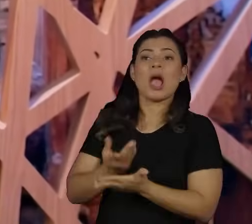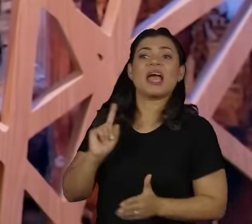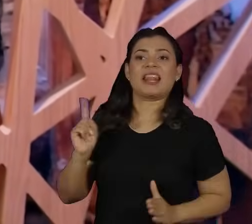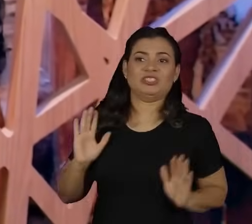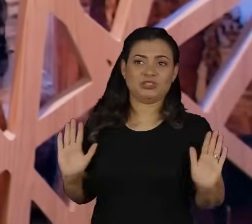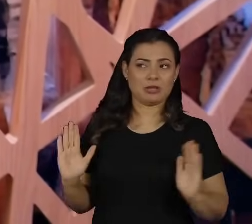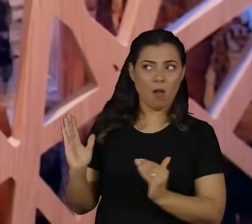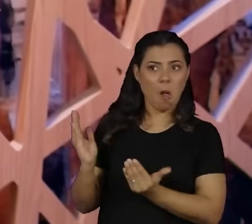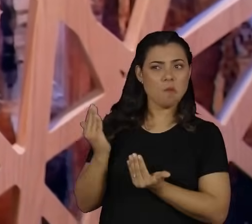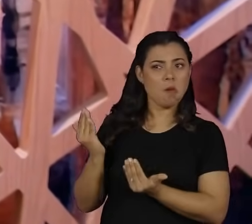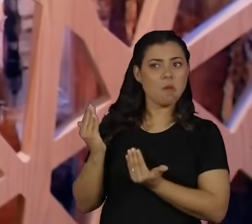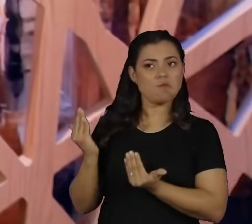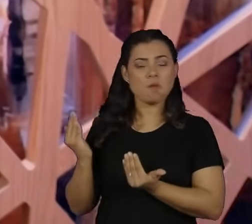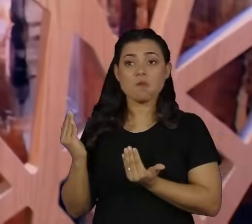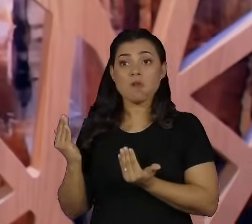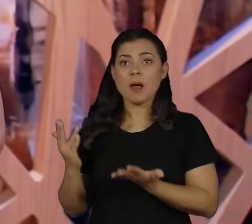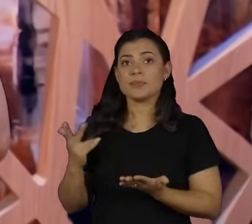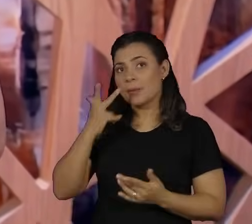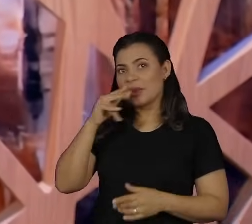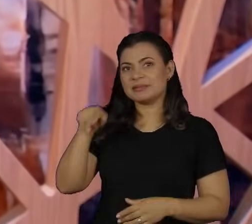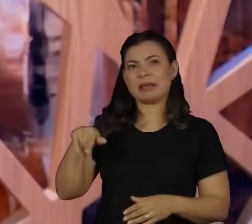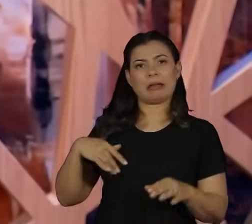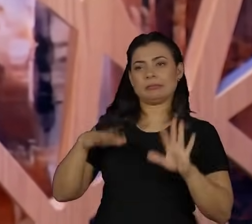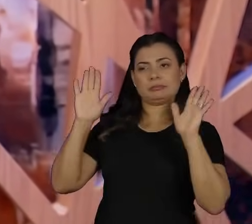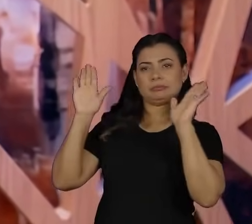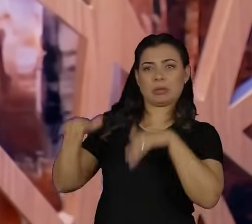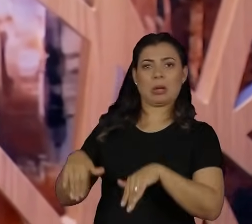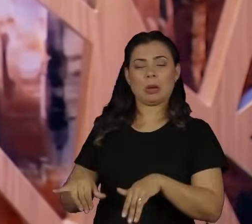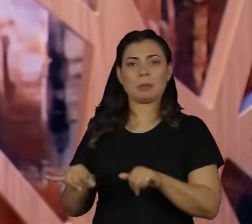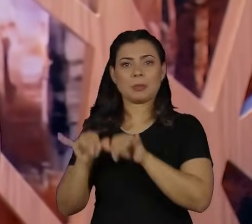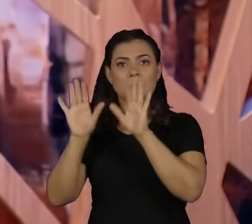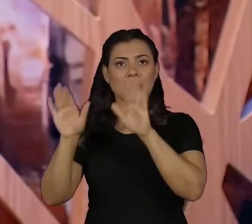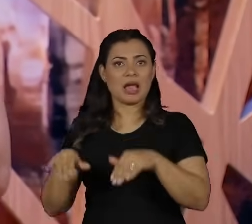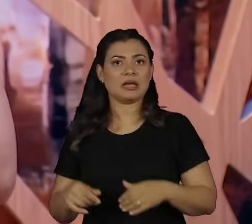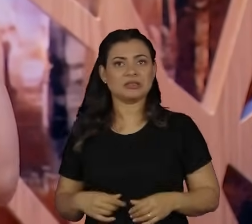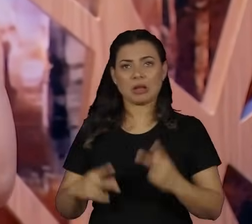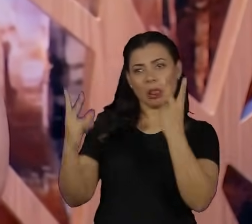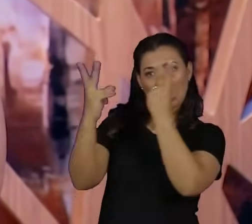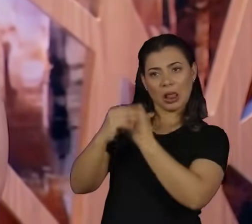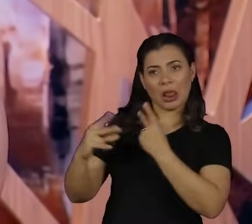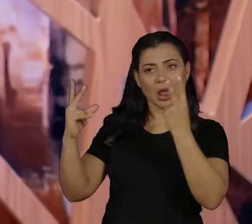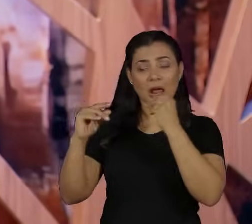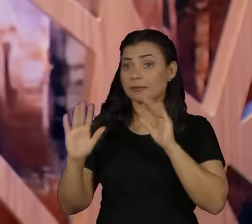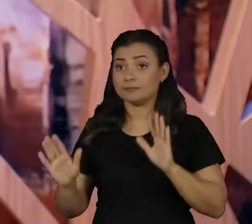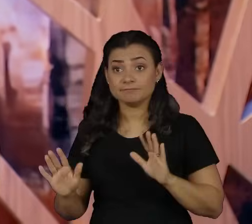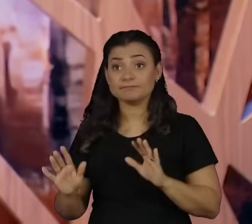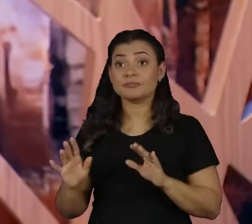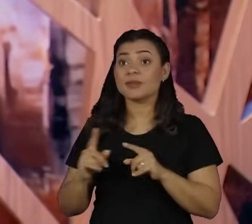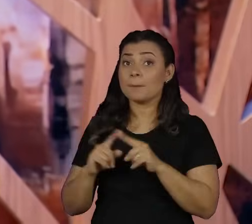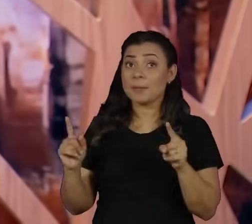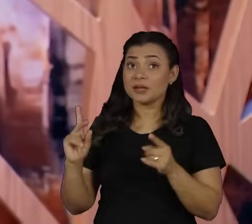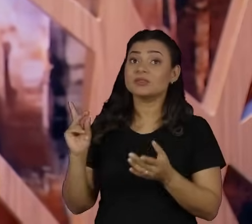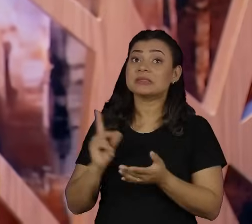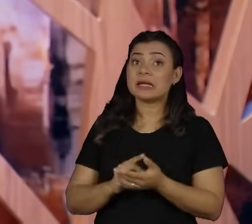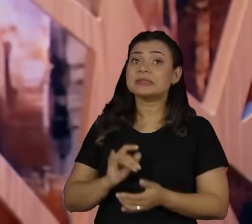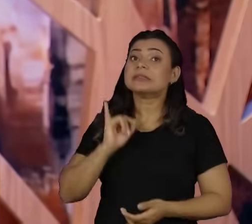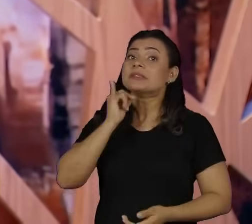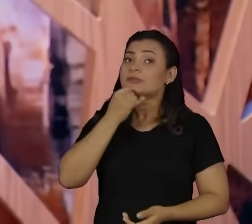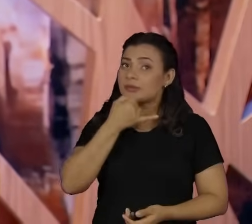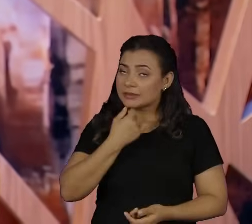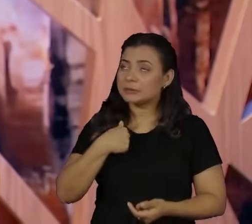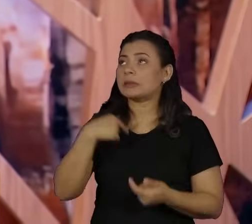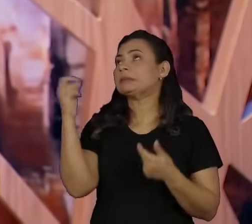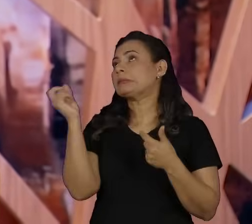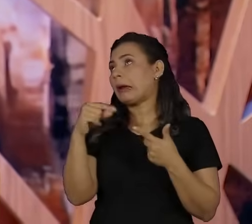fé, acham que é charlatanismo, que é enganação, e repertório para isso, infelizmente,